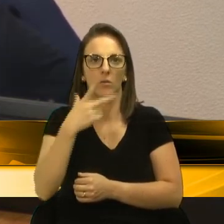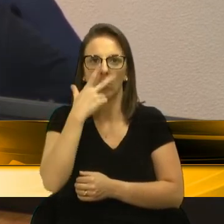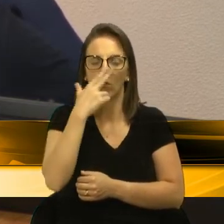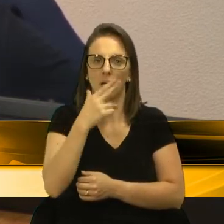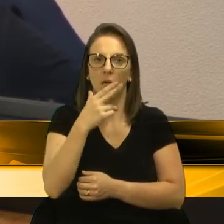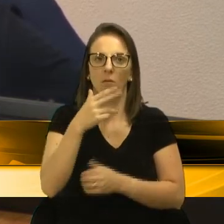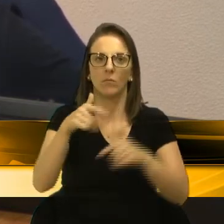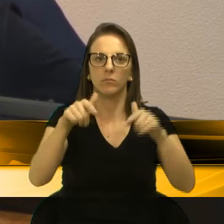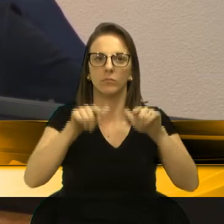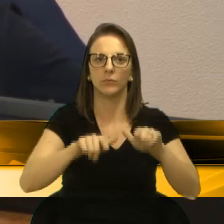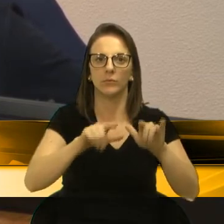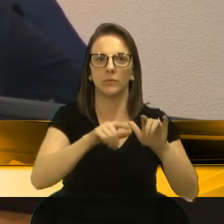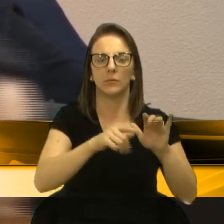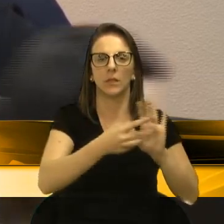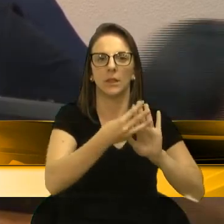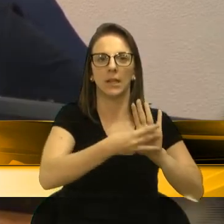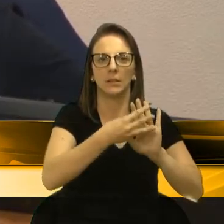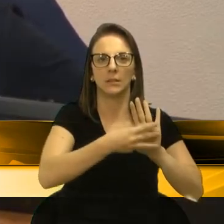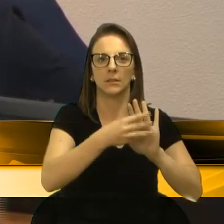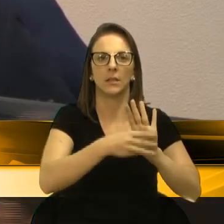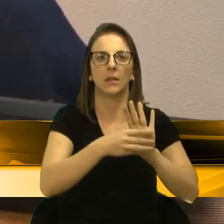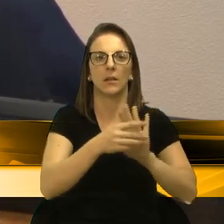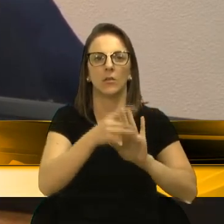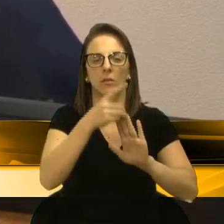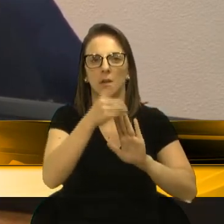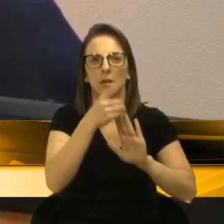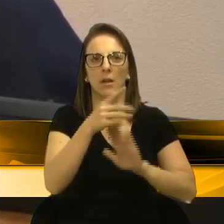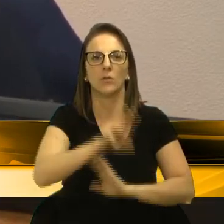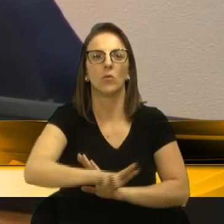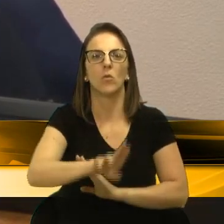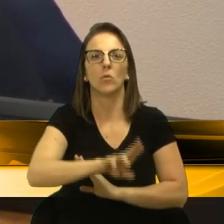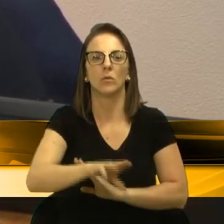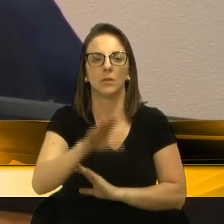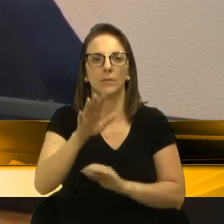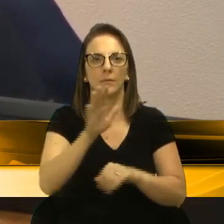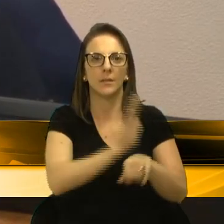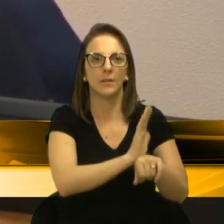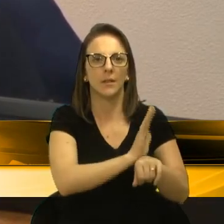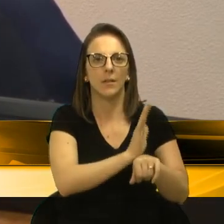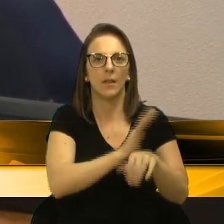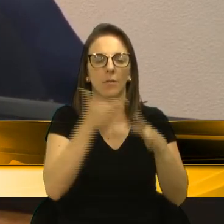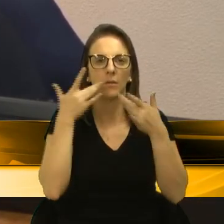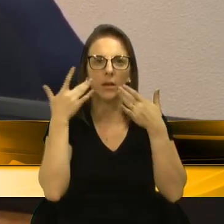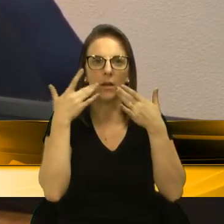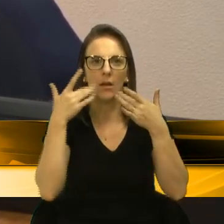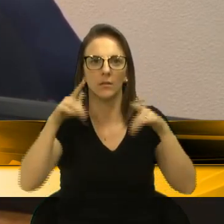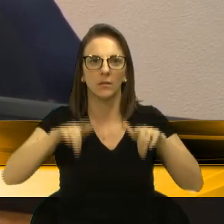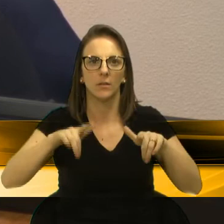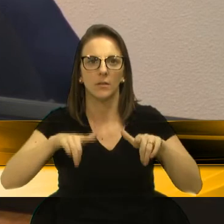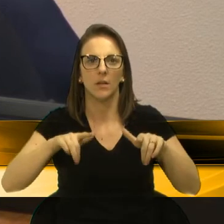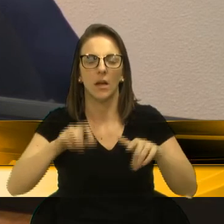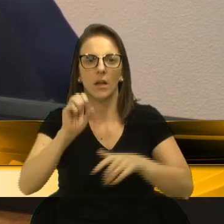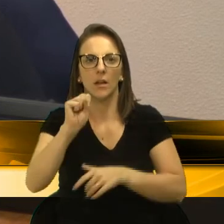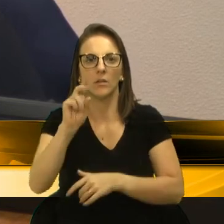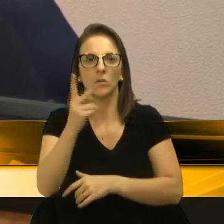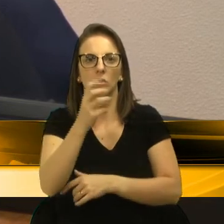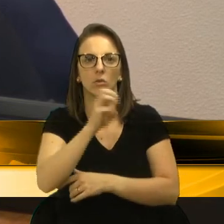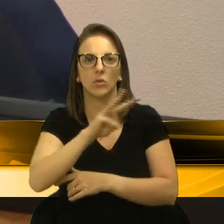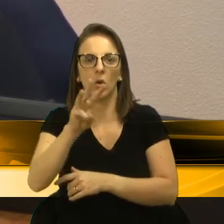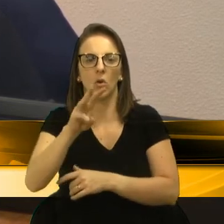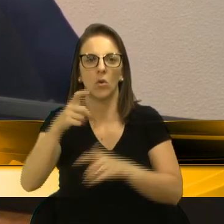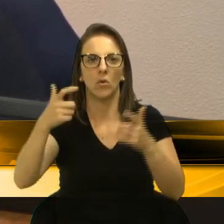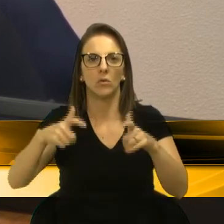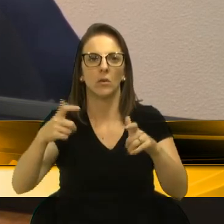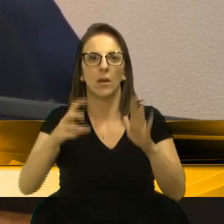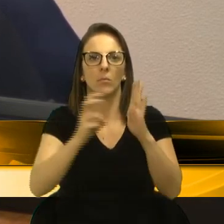artigo 6º do referido decreto para os seguintes usos. 1. Cinemas, teatros, salas de concerto, casas de espetáculos e estabelecimentos bancários com